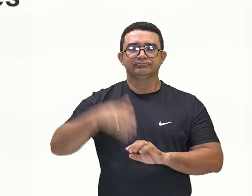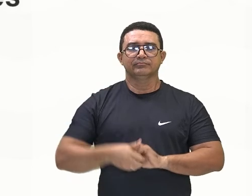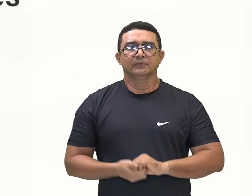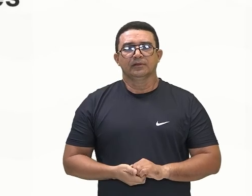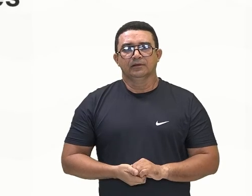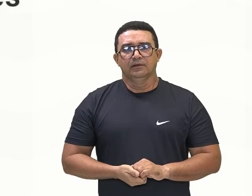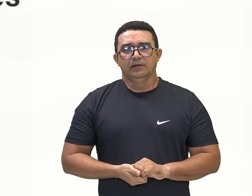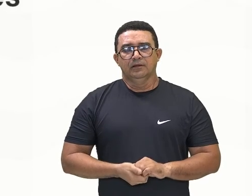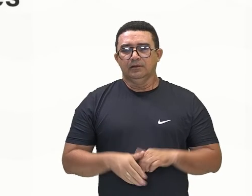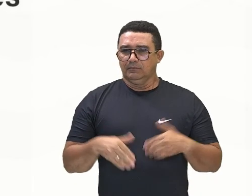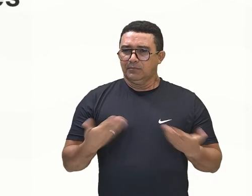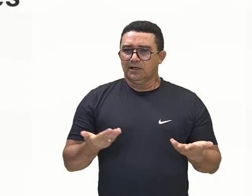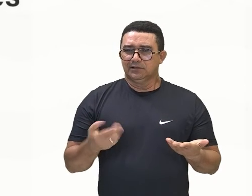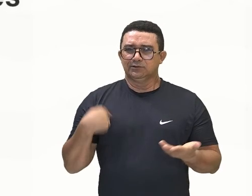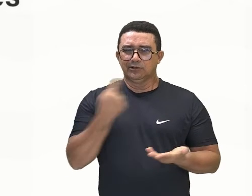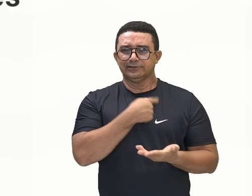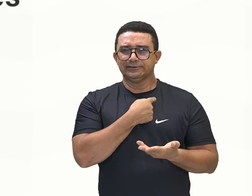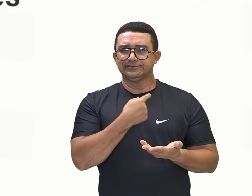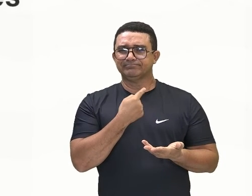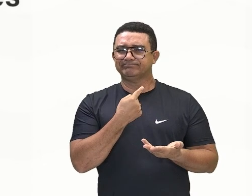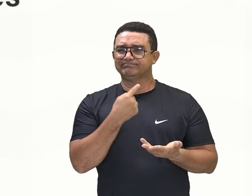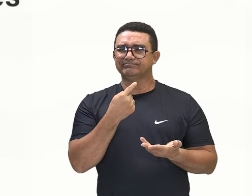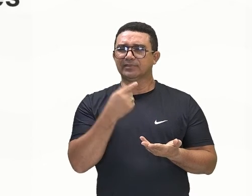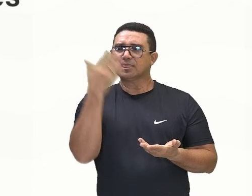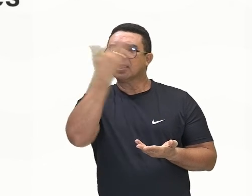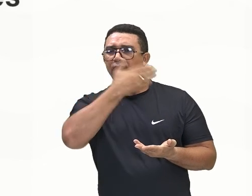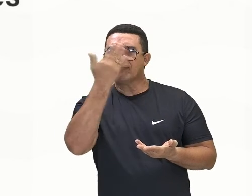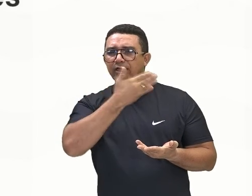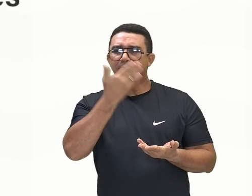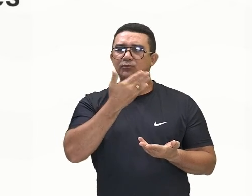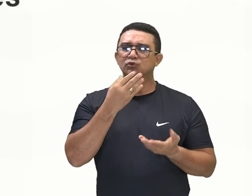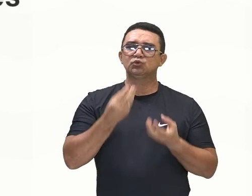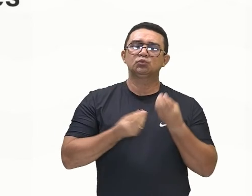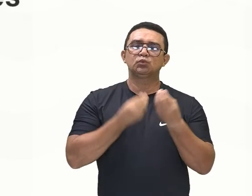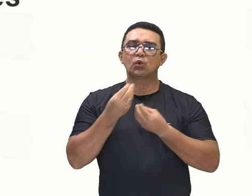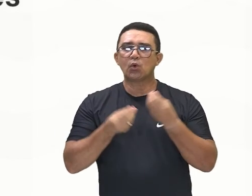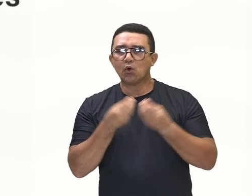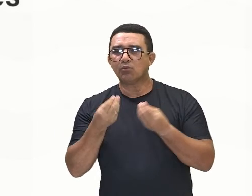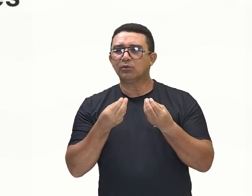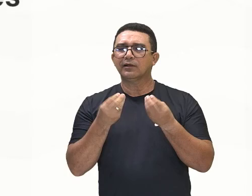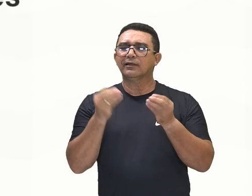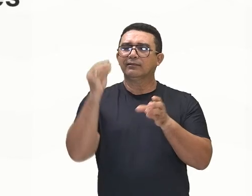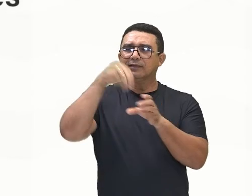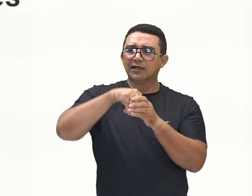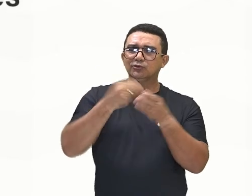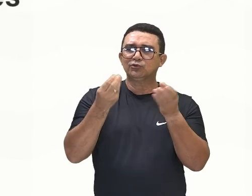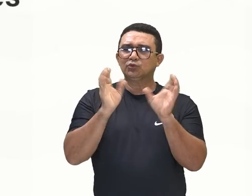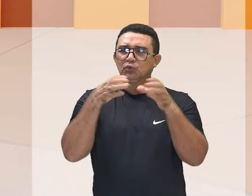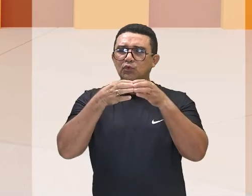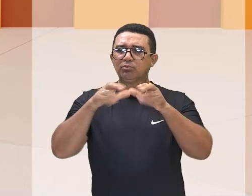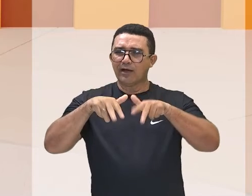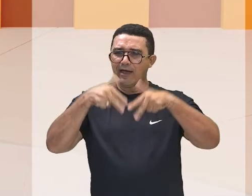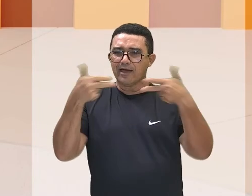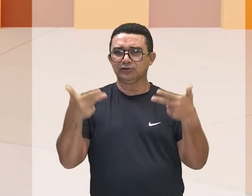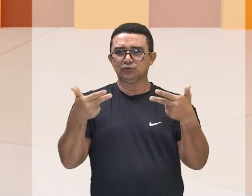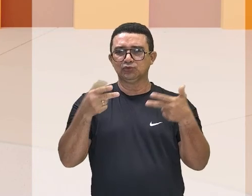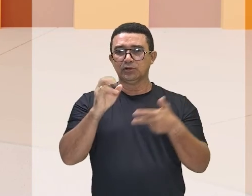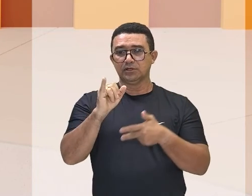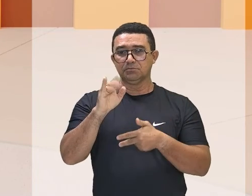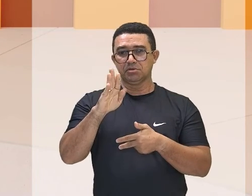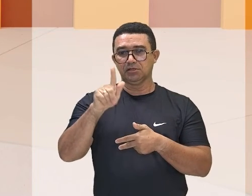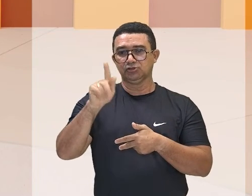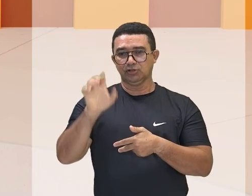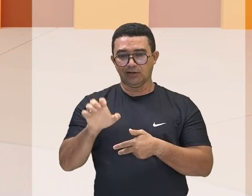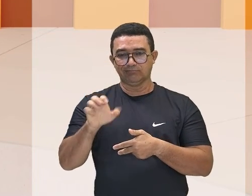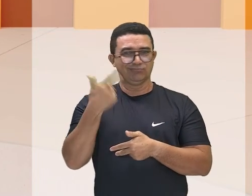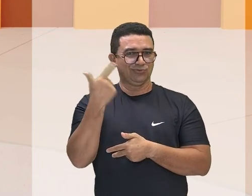esse novo questionamento dentro dessa identificação étnico-racial do IBGE. A gente